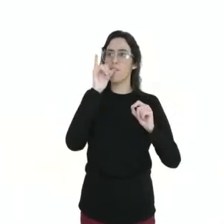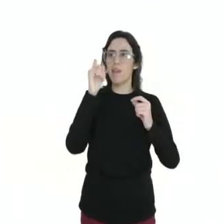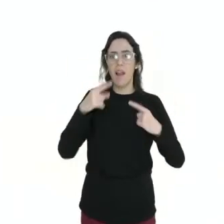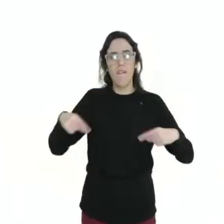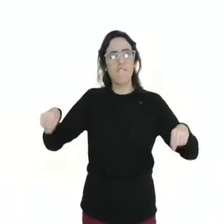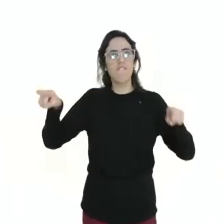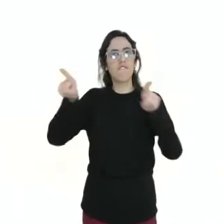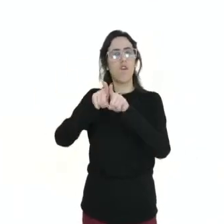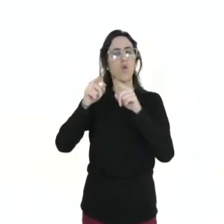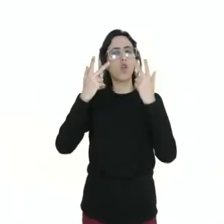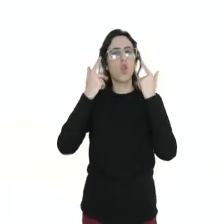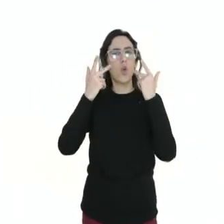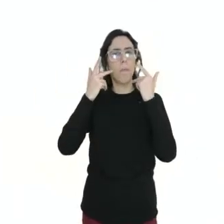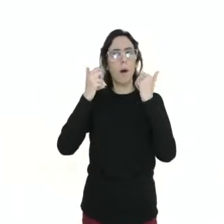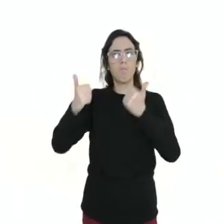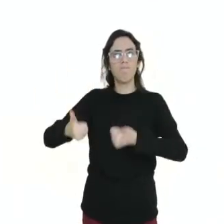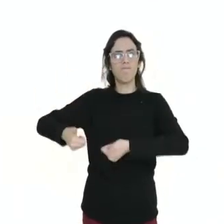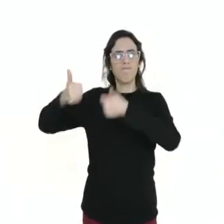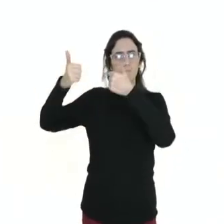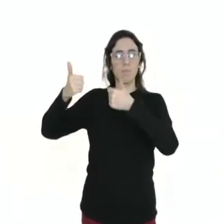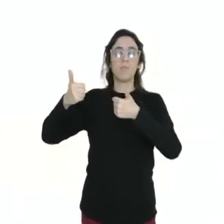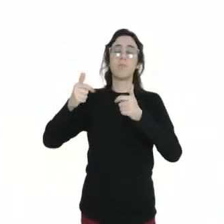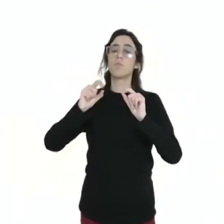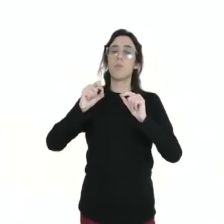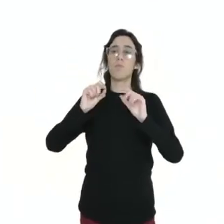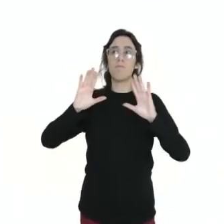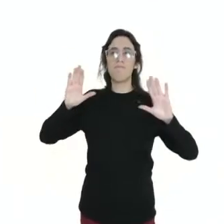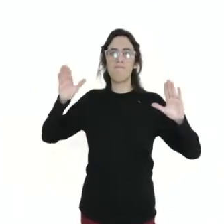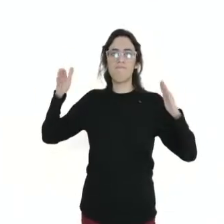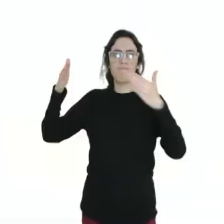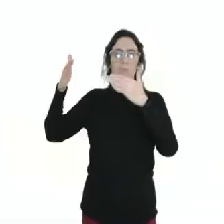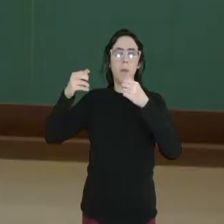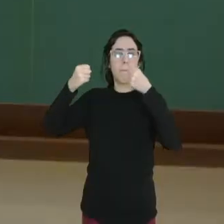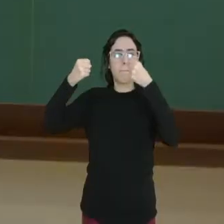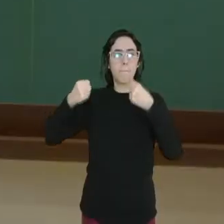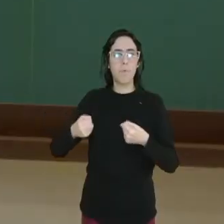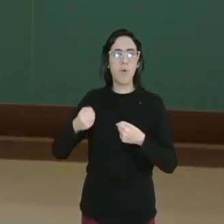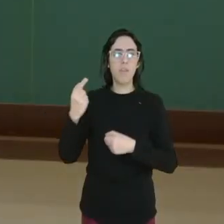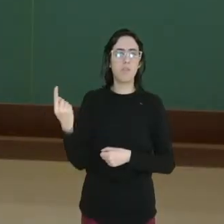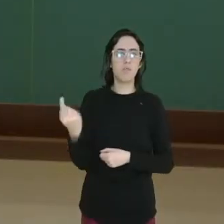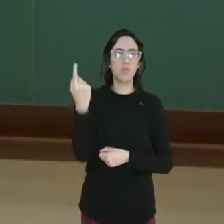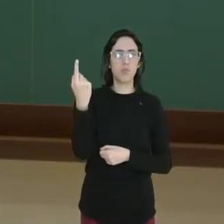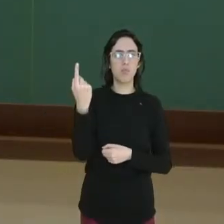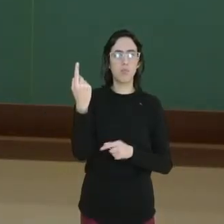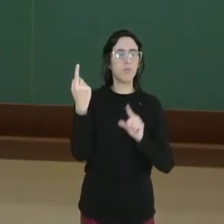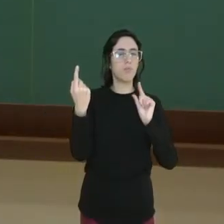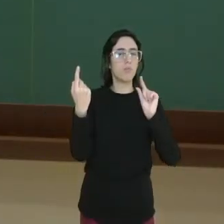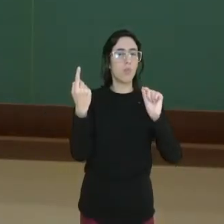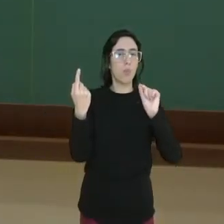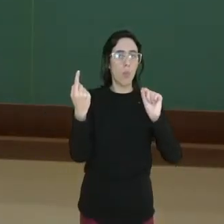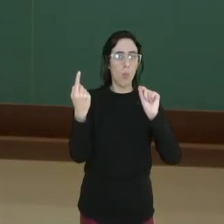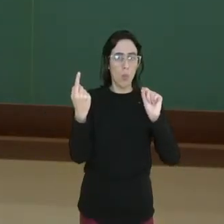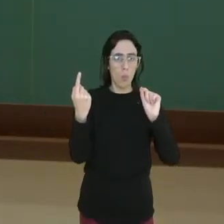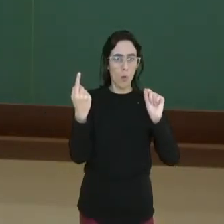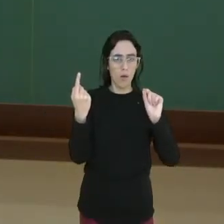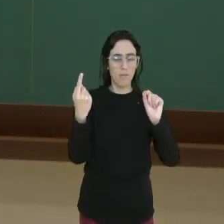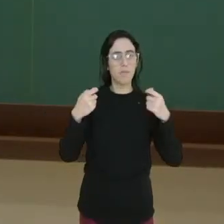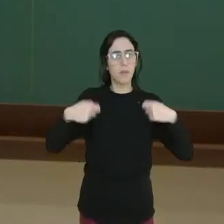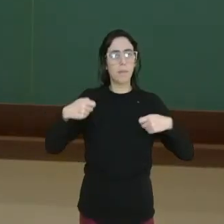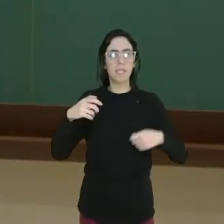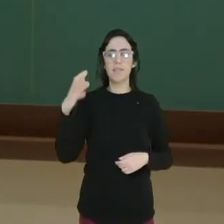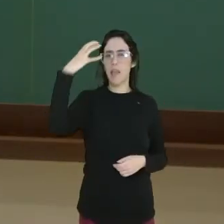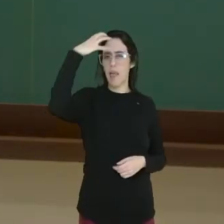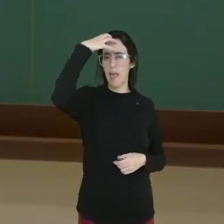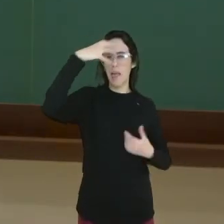que o poder fosse concentrado, o poder fosse dominado ali por um rei, por